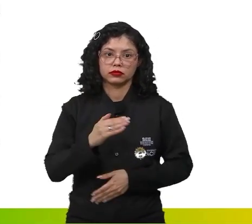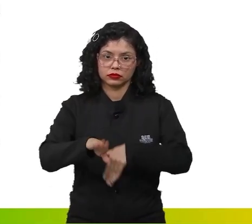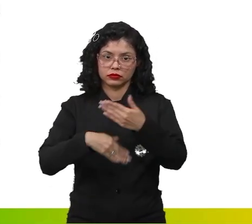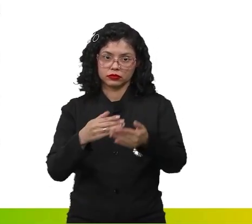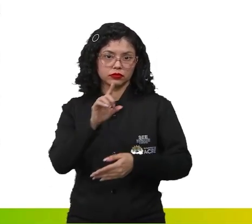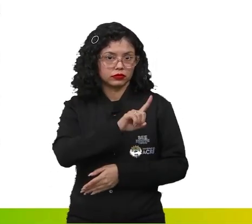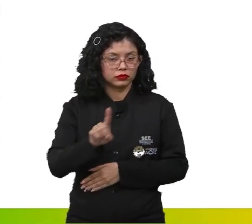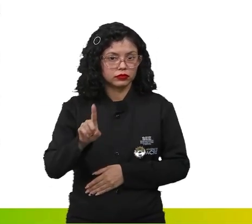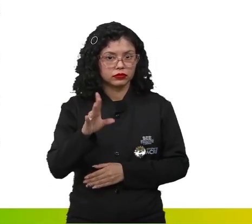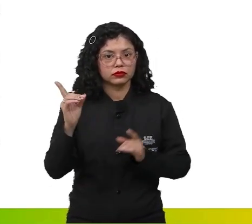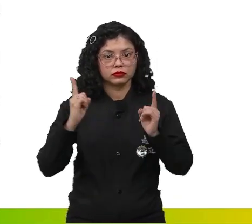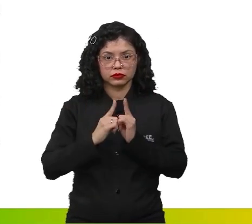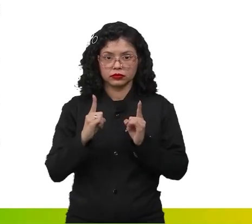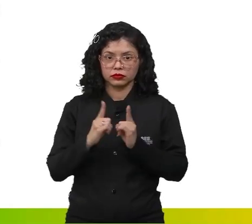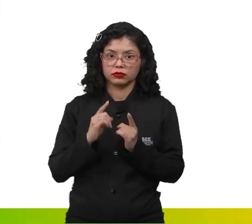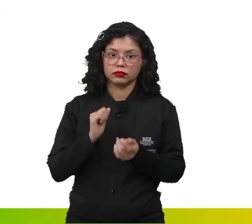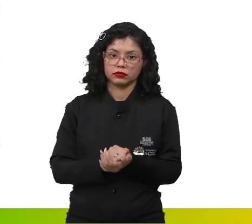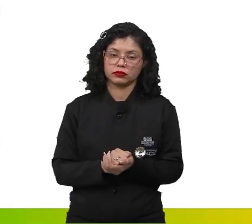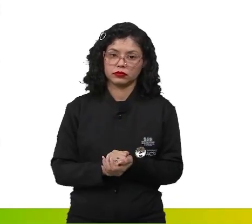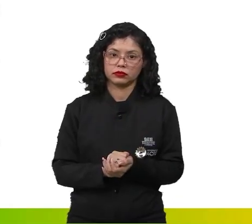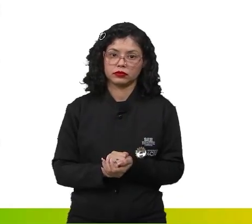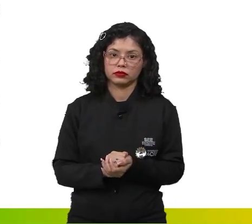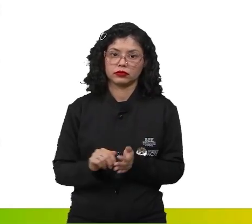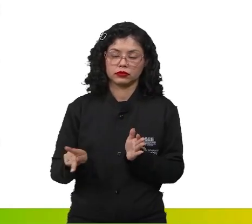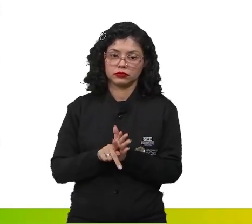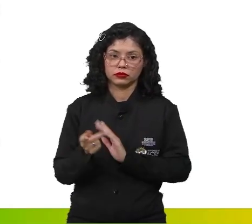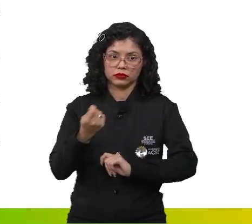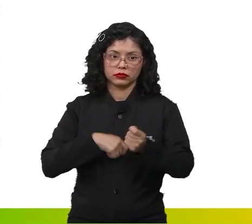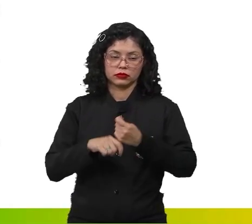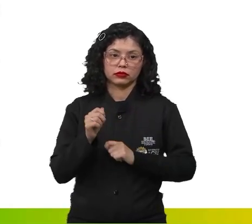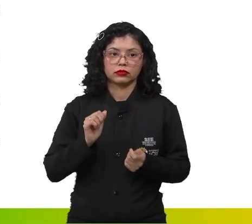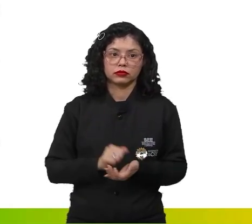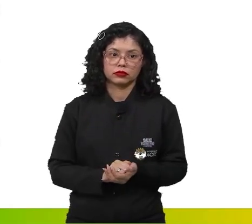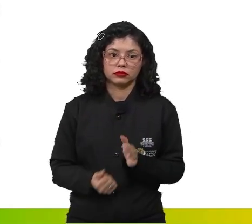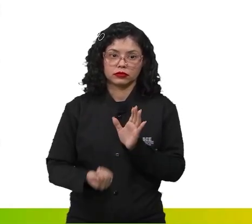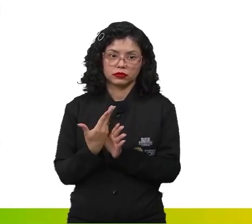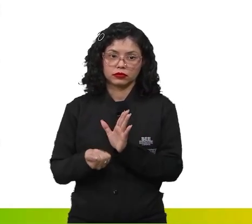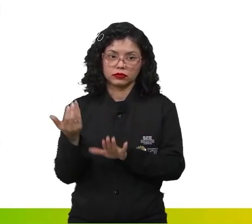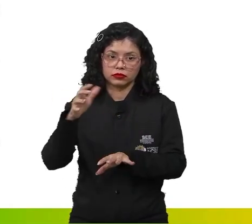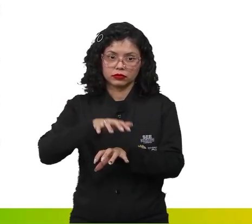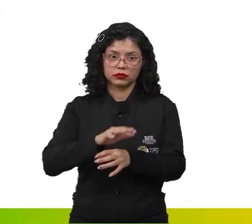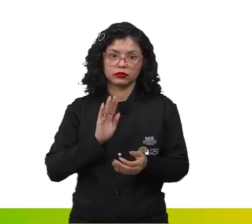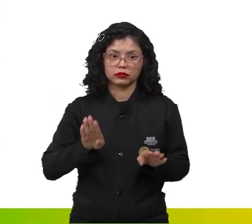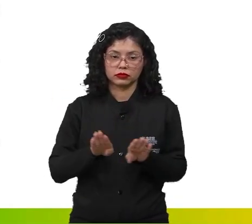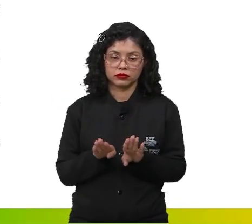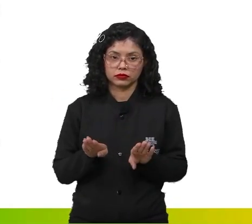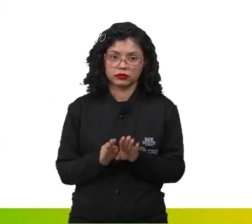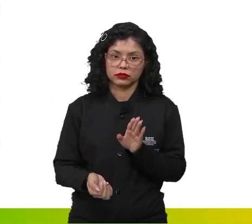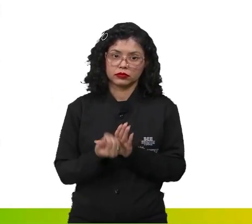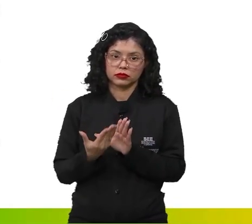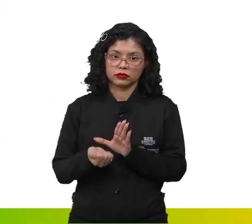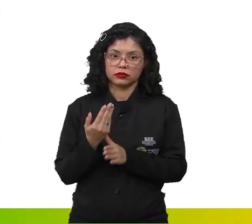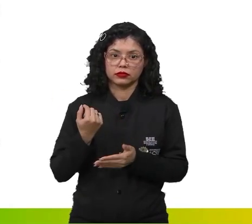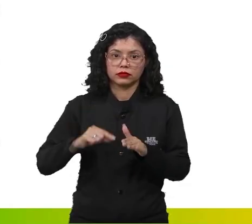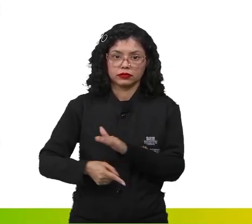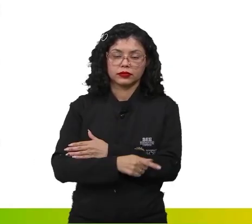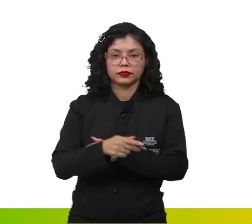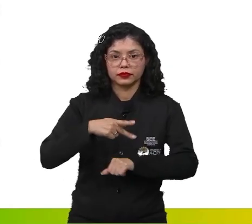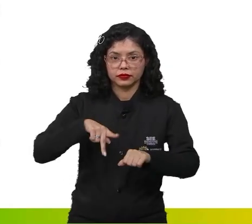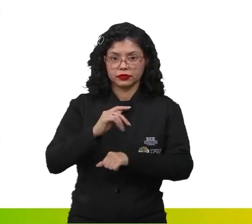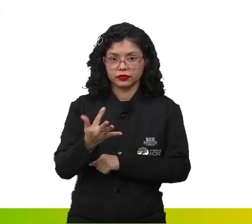Esse processo não apenas atendeu à demanda econômica das potências coloniais, como também gerou transformações profundas nos